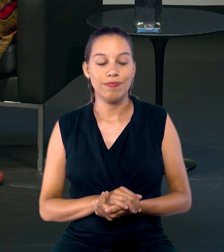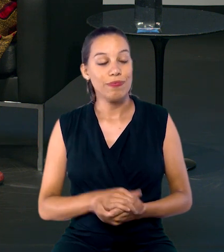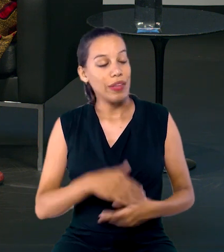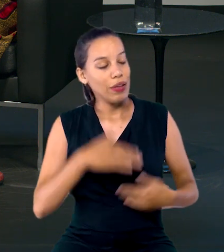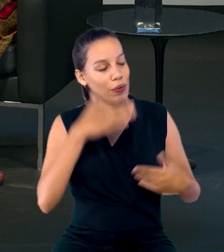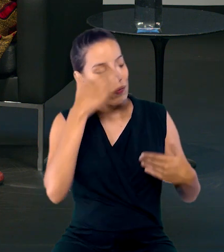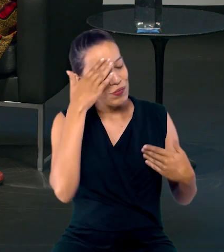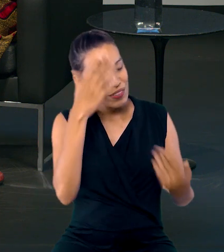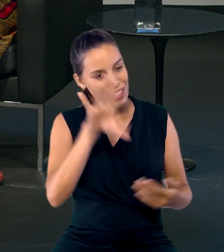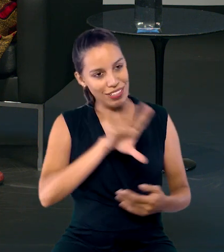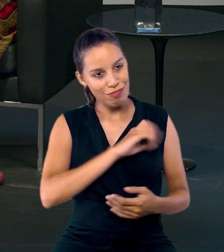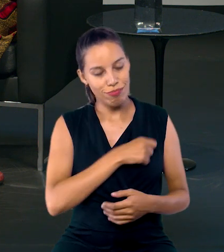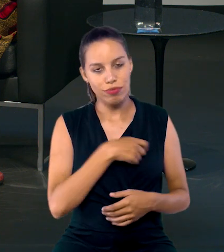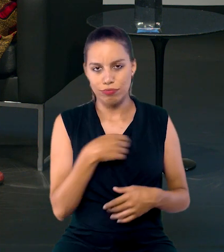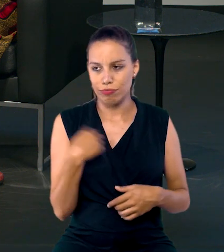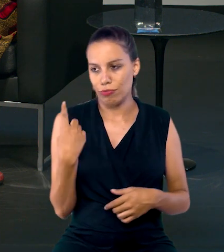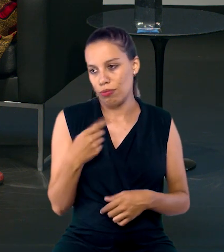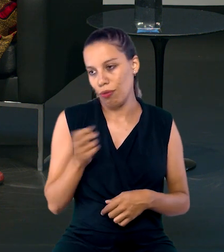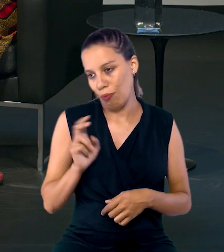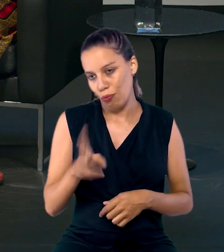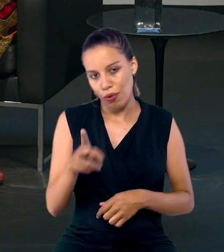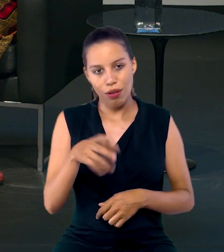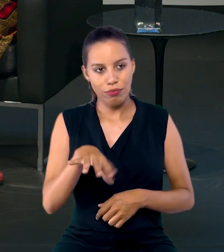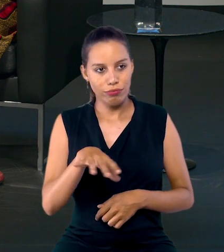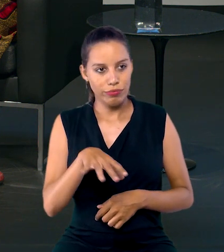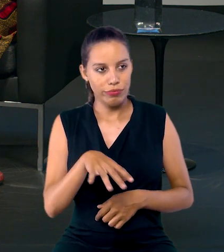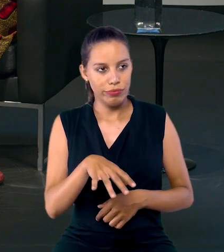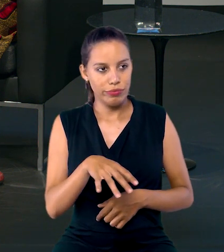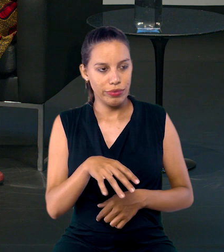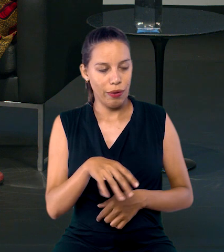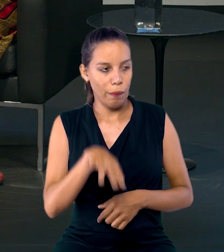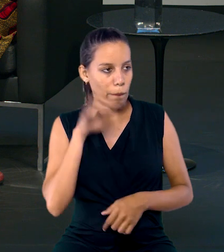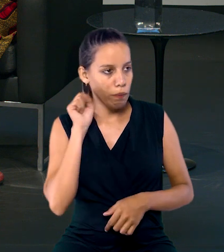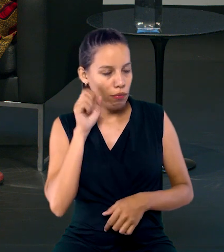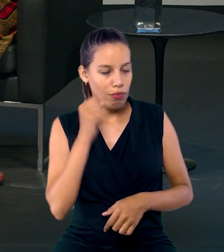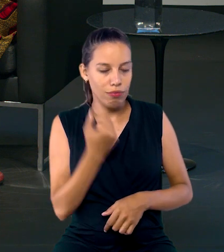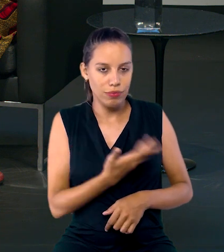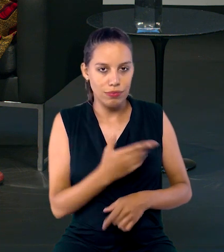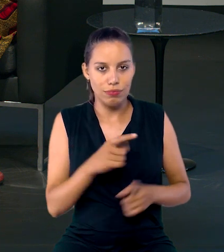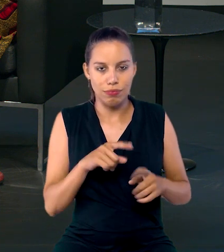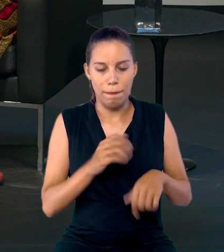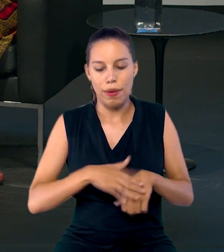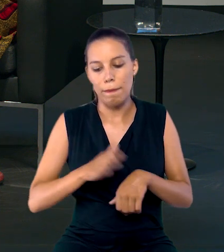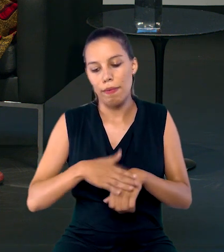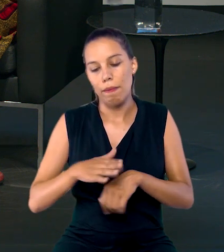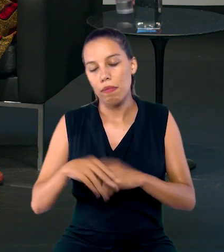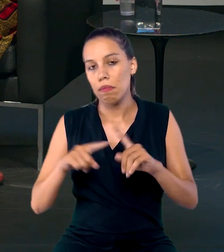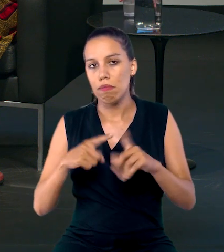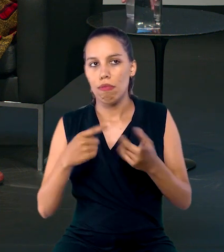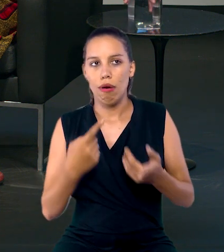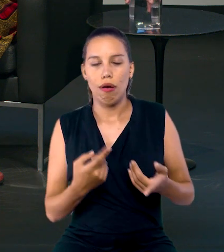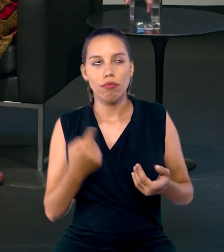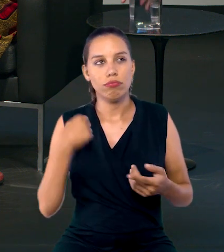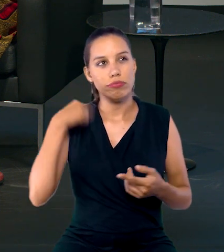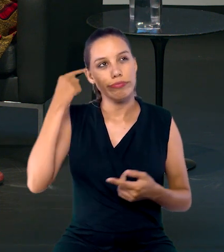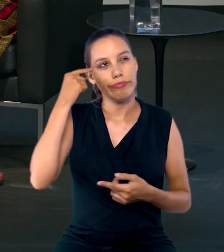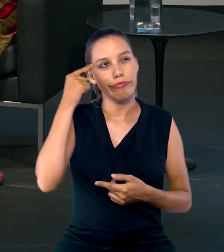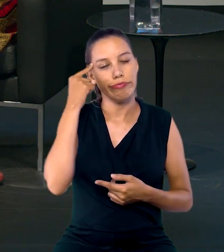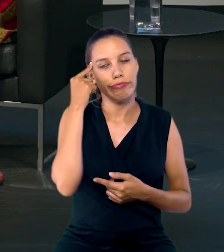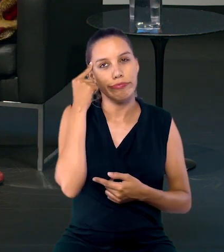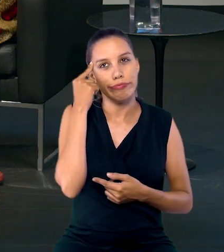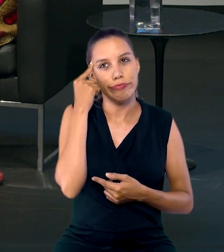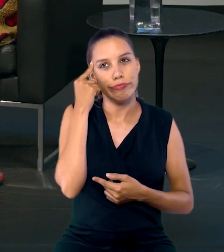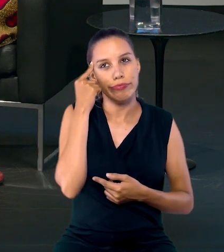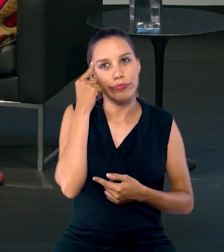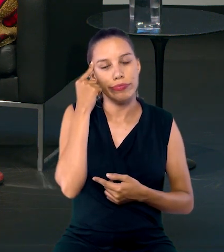Obrigada, Amada. A gente também seguiria te ouvindo muito mais sobre a escuta. E eu fiquei